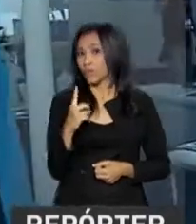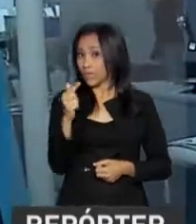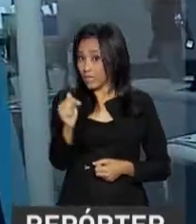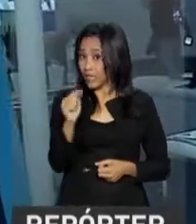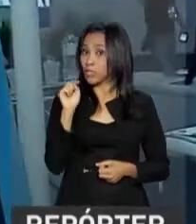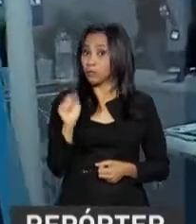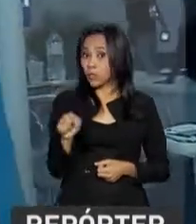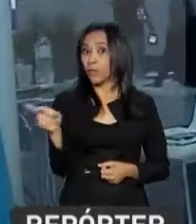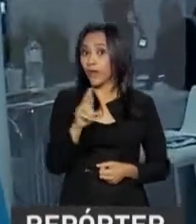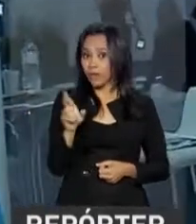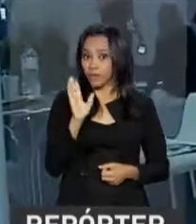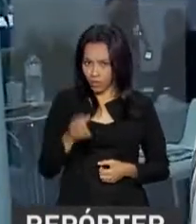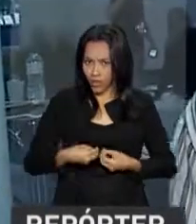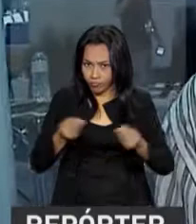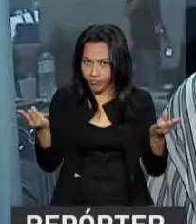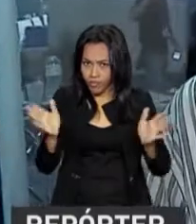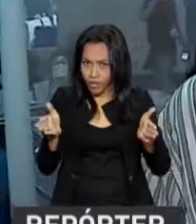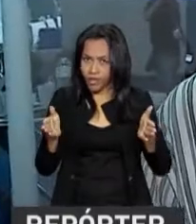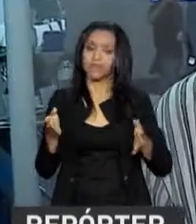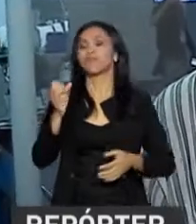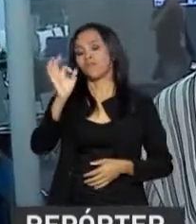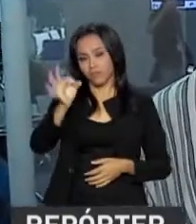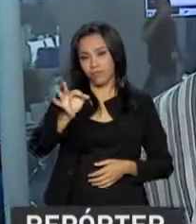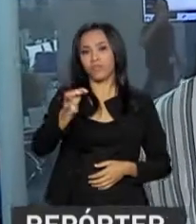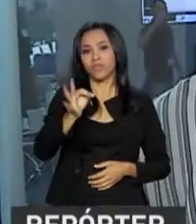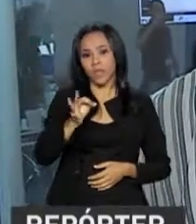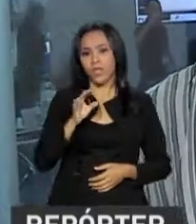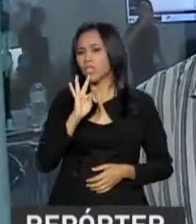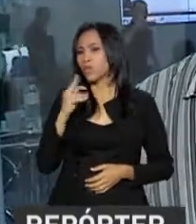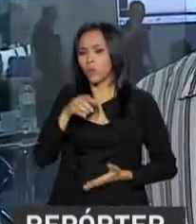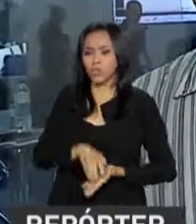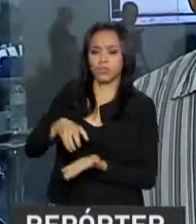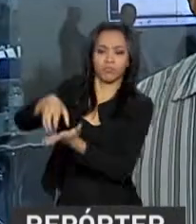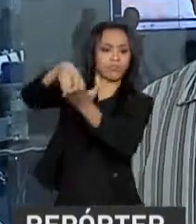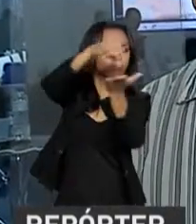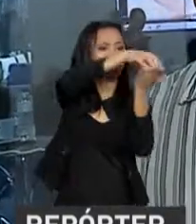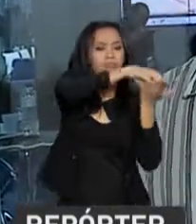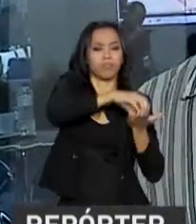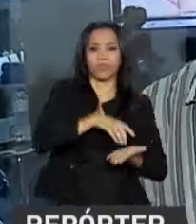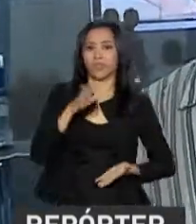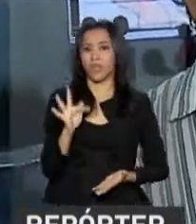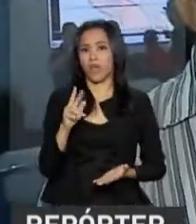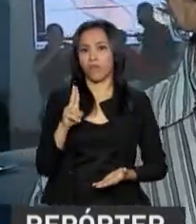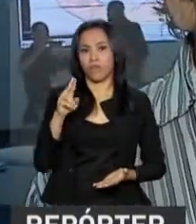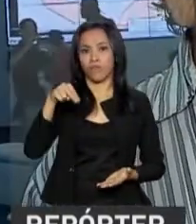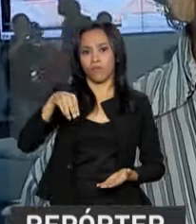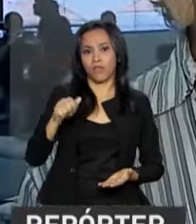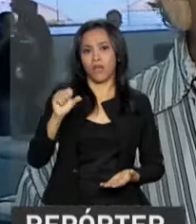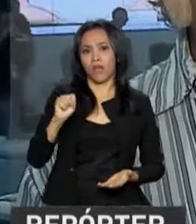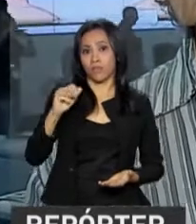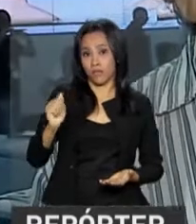reais já está disponível está disponível em todas as superintendências é a primeira remessa já foram distribuídas